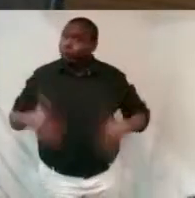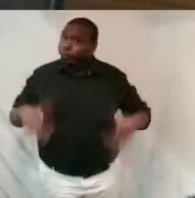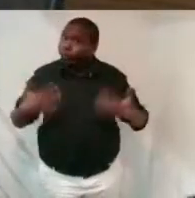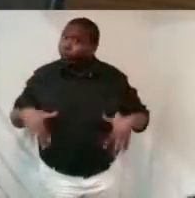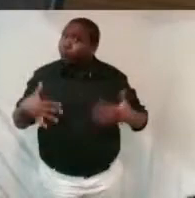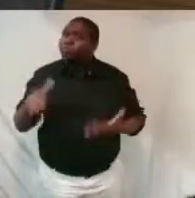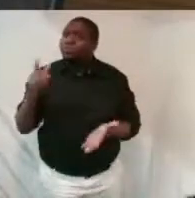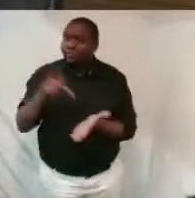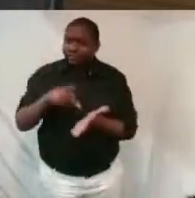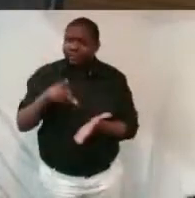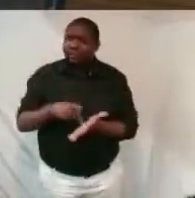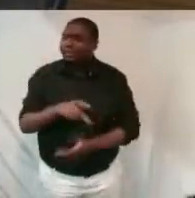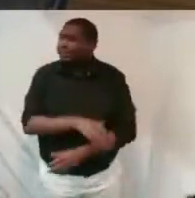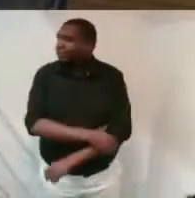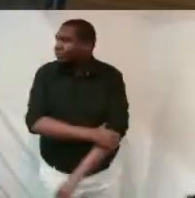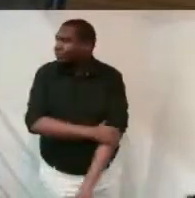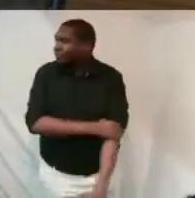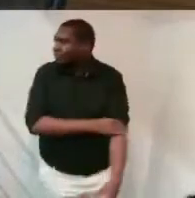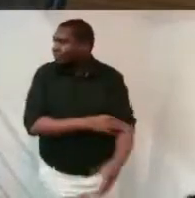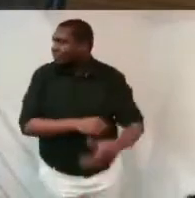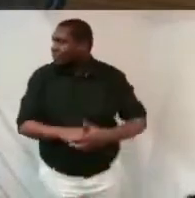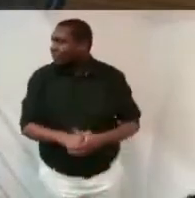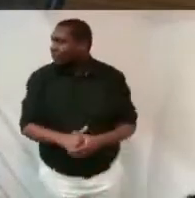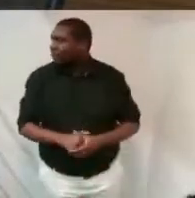essa... Desculpe.